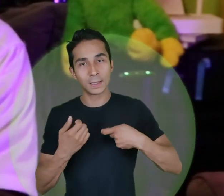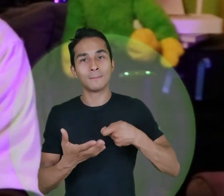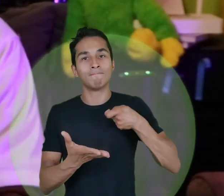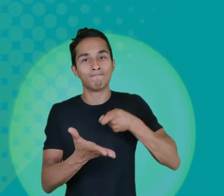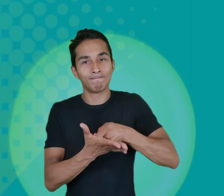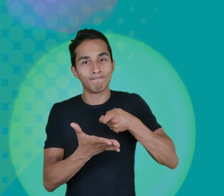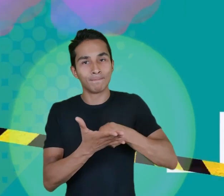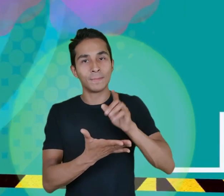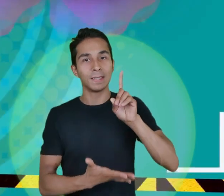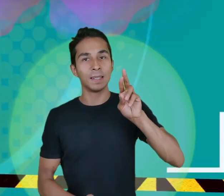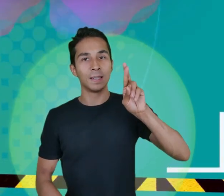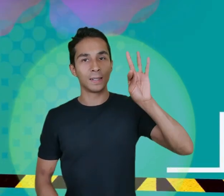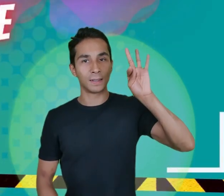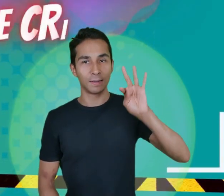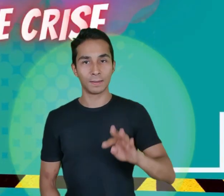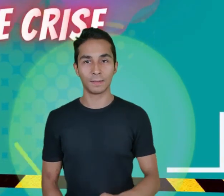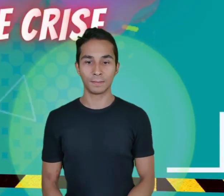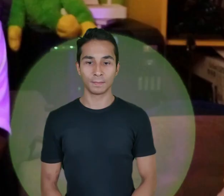DRT.